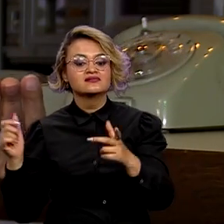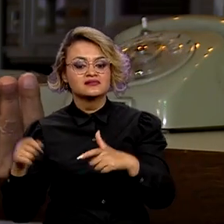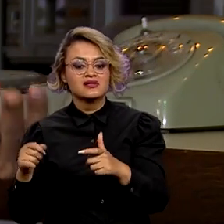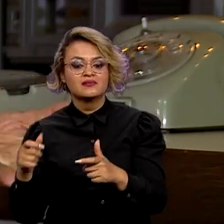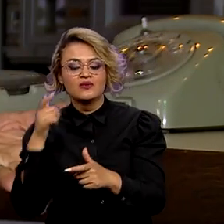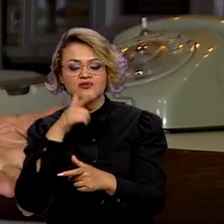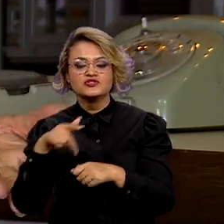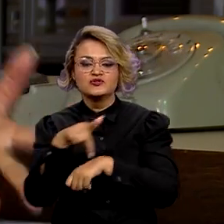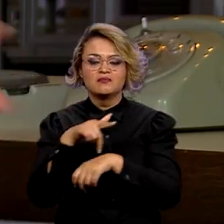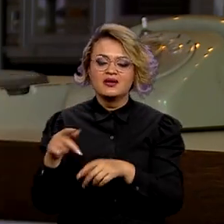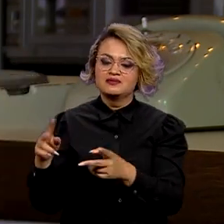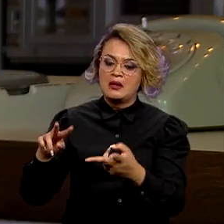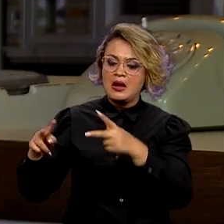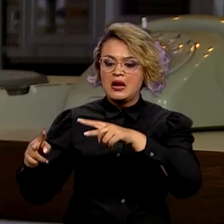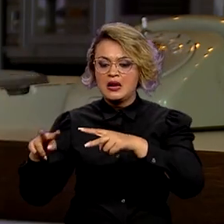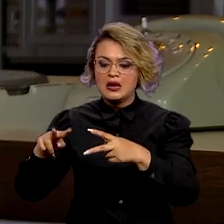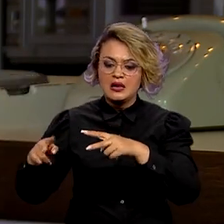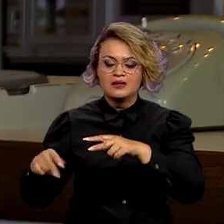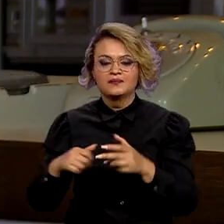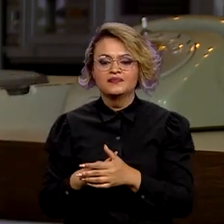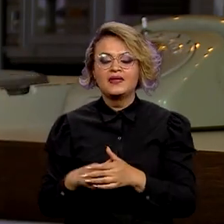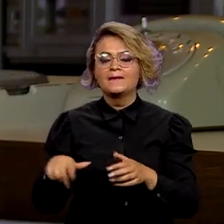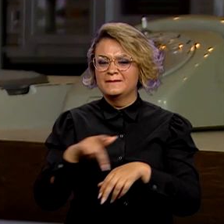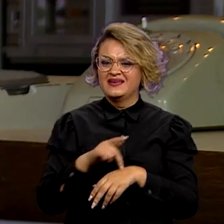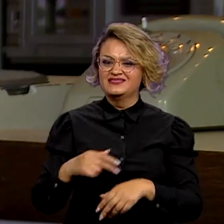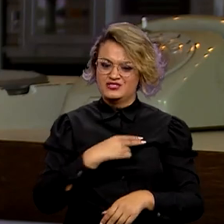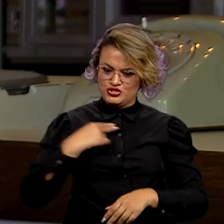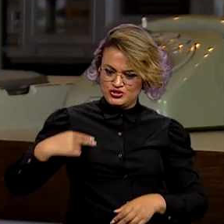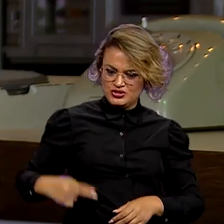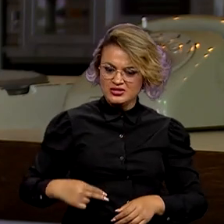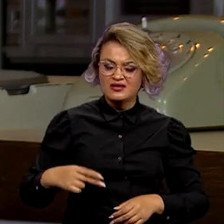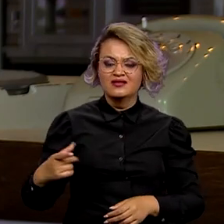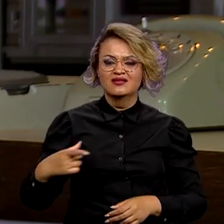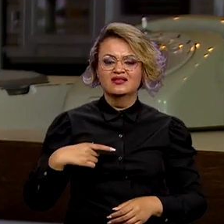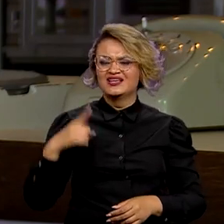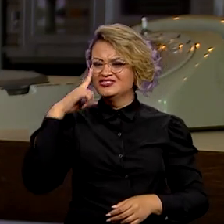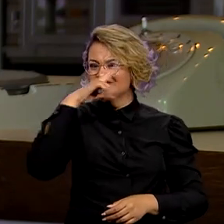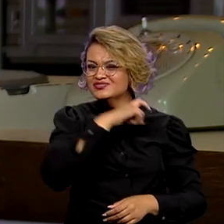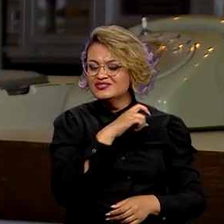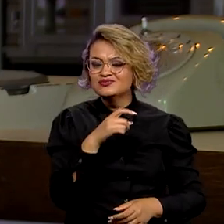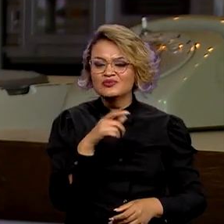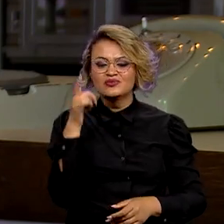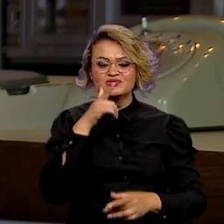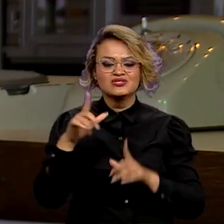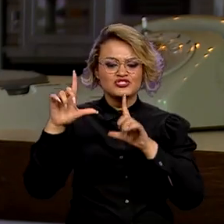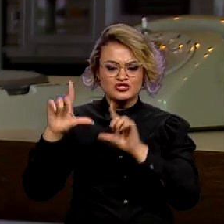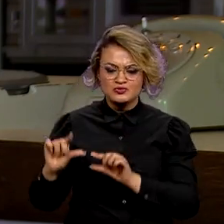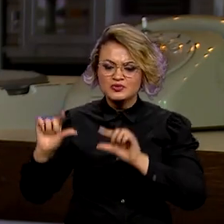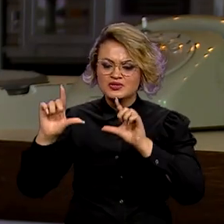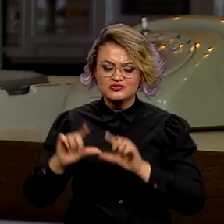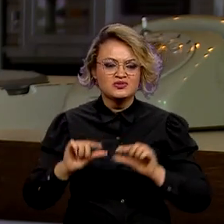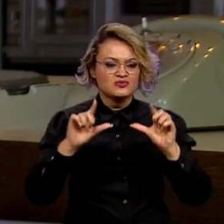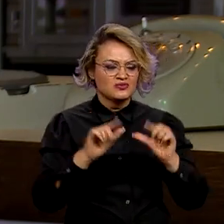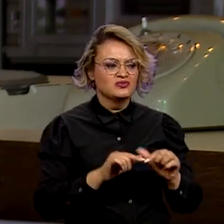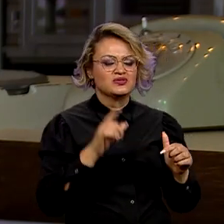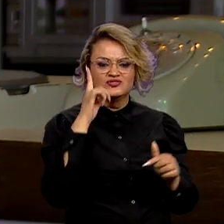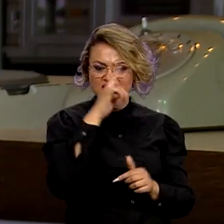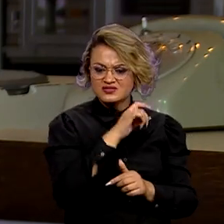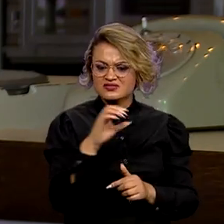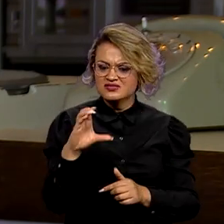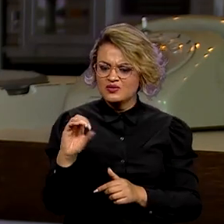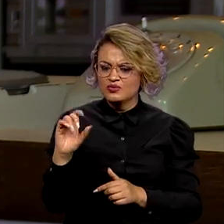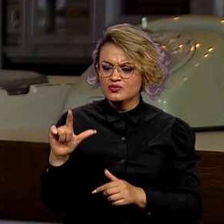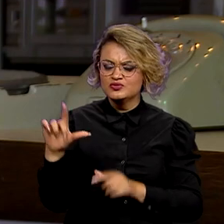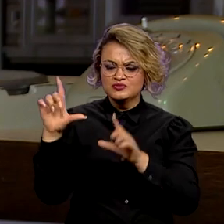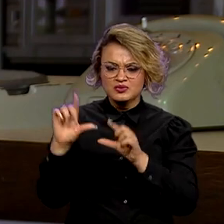isso de um país para o outro. Um país como a China, por exemplo, que tem dificuldade de fazer a redução das suas emissões de